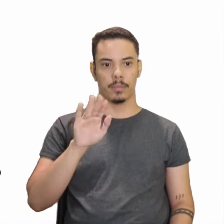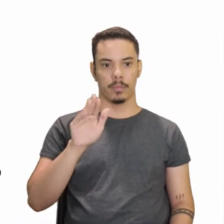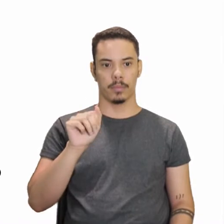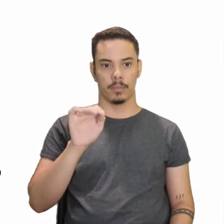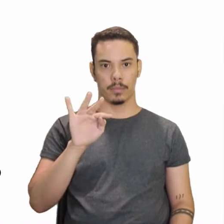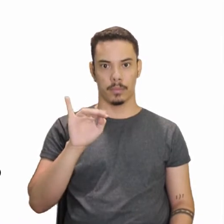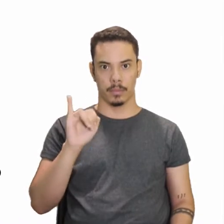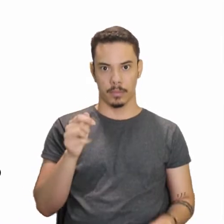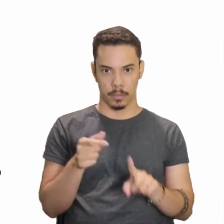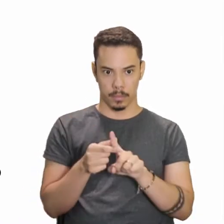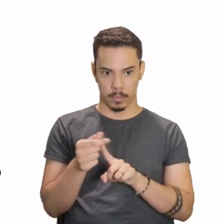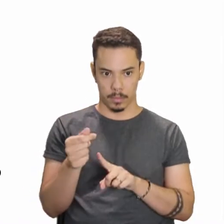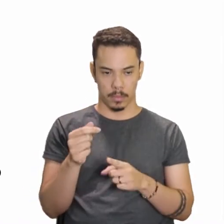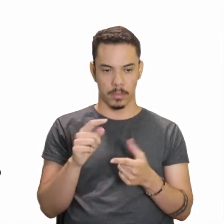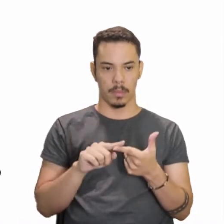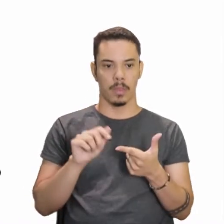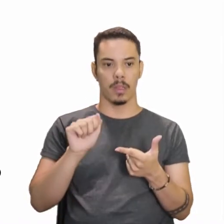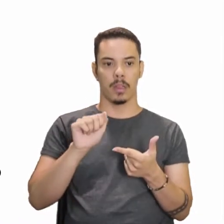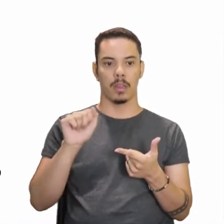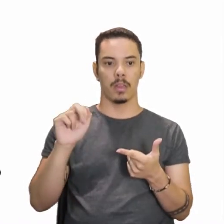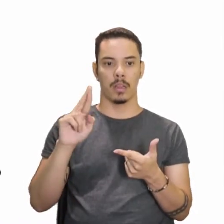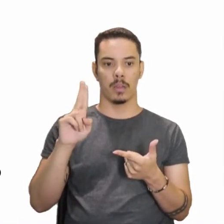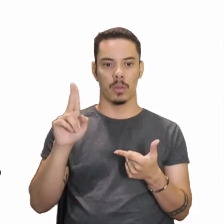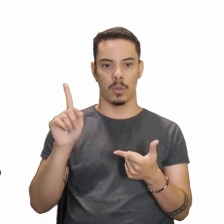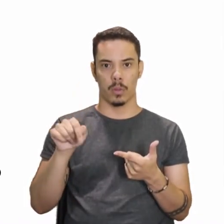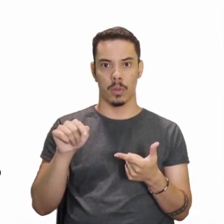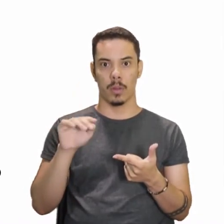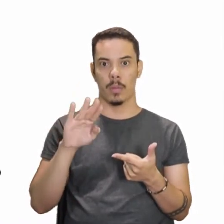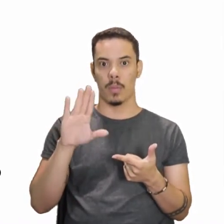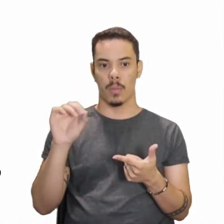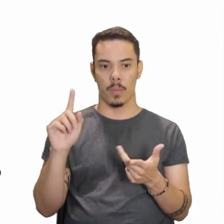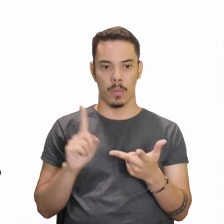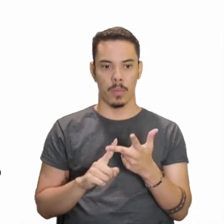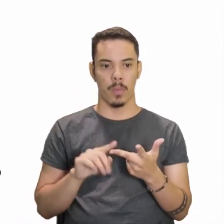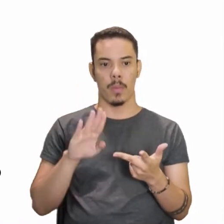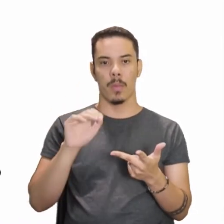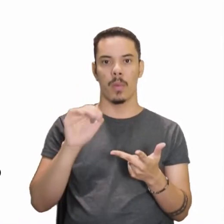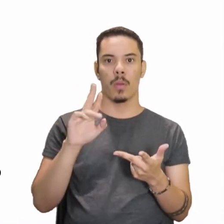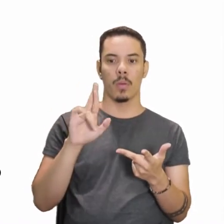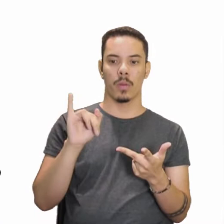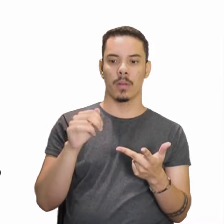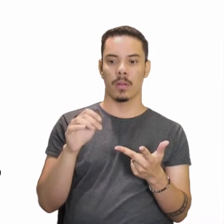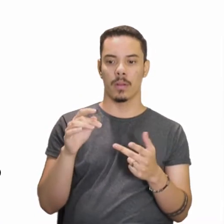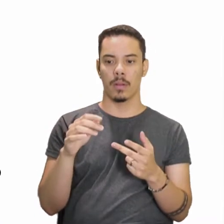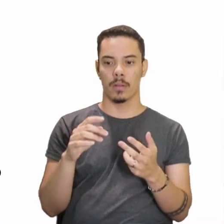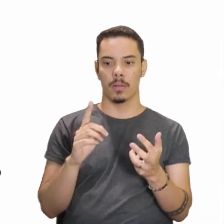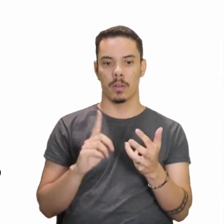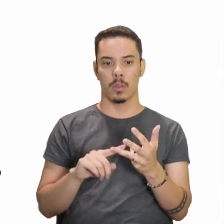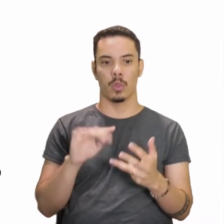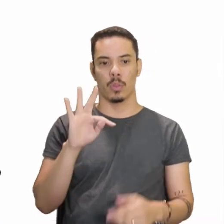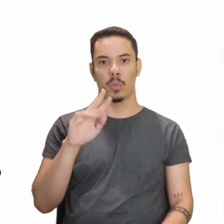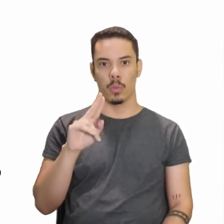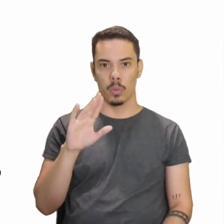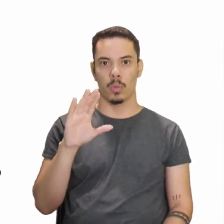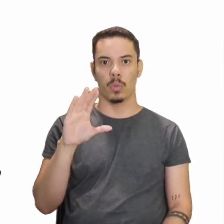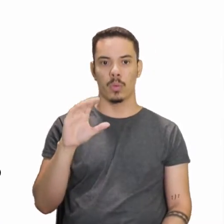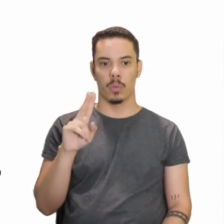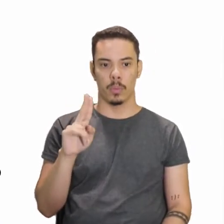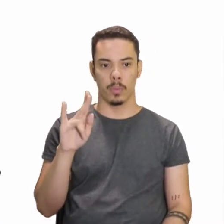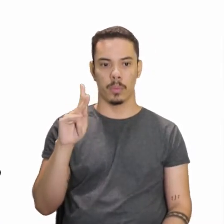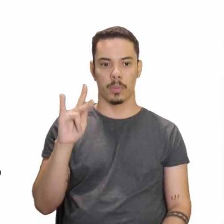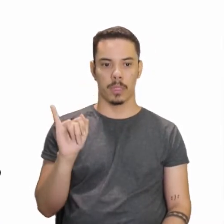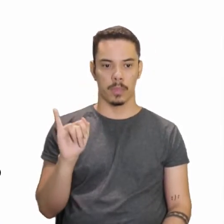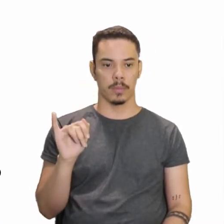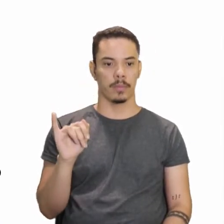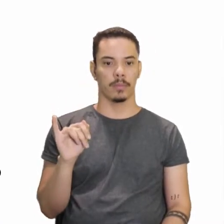milho, aru, espécie de bolo, bacuri, fruta popular da região amazônica, tucupi, né, que é o suco da raiz